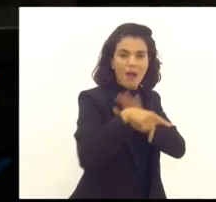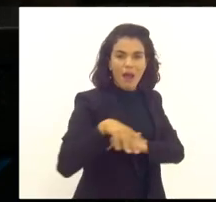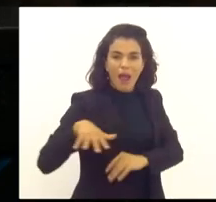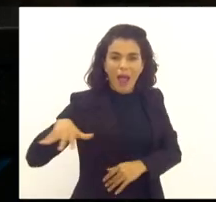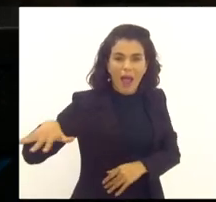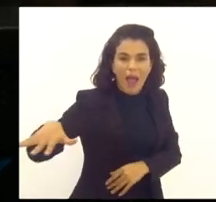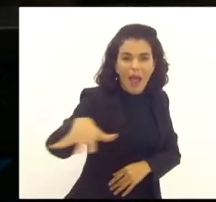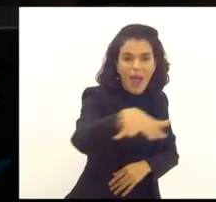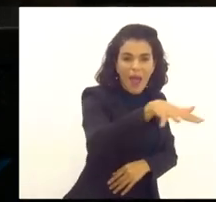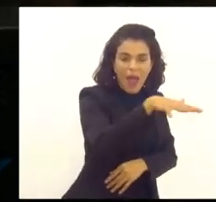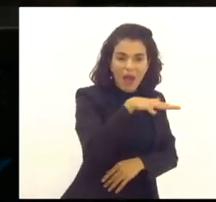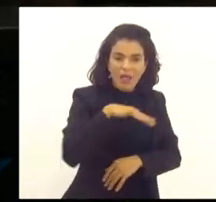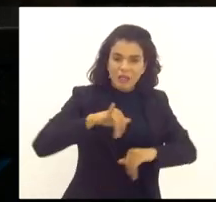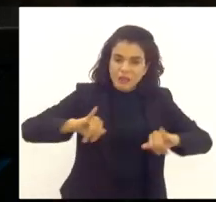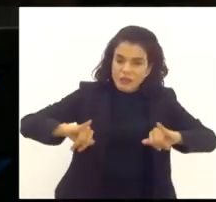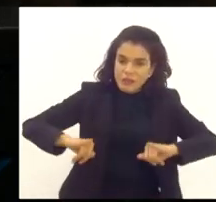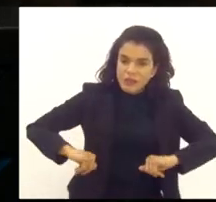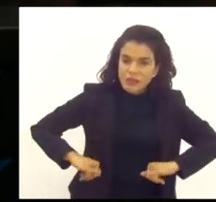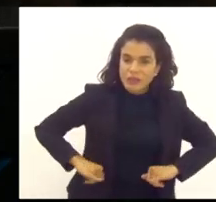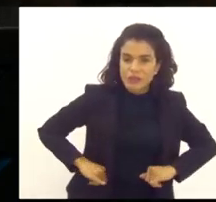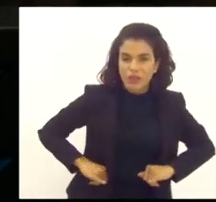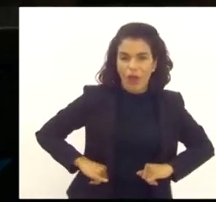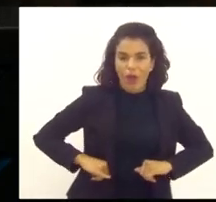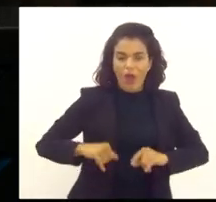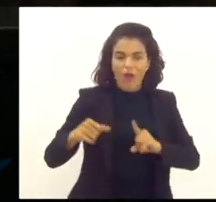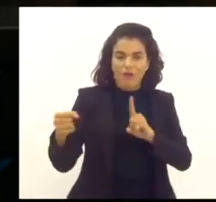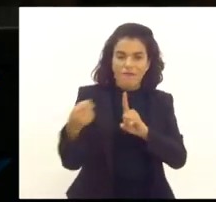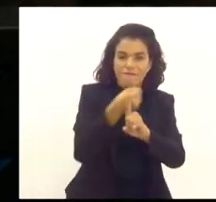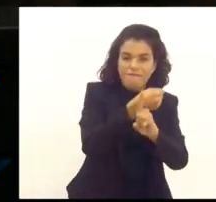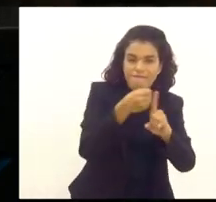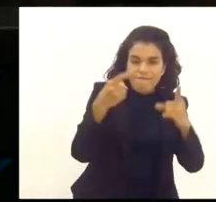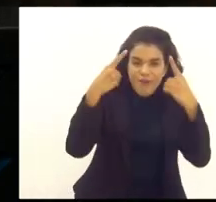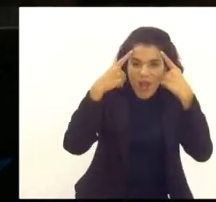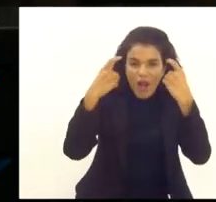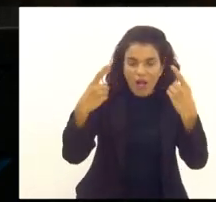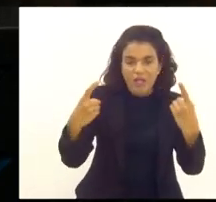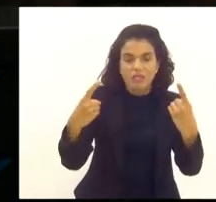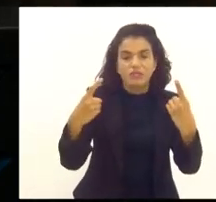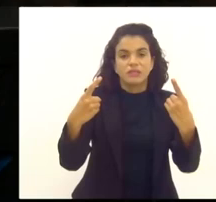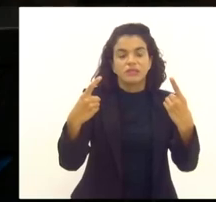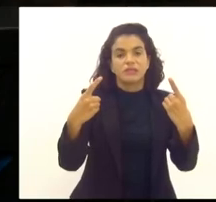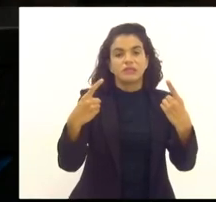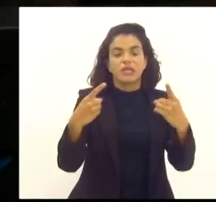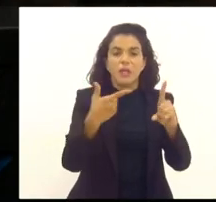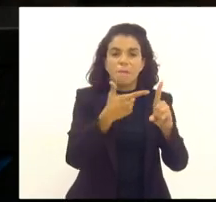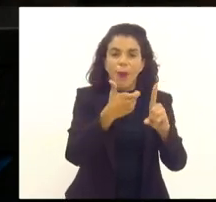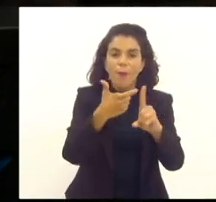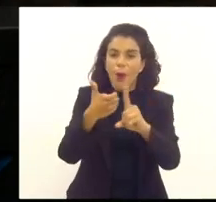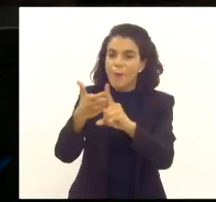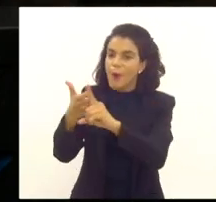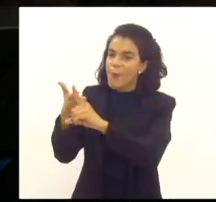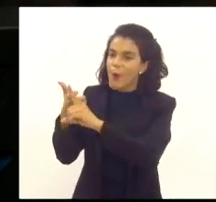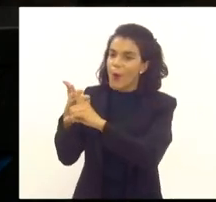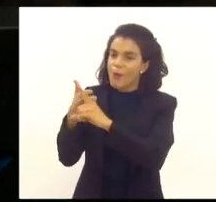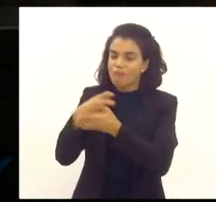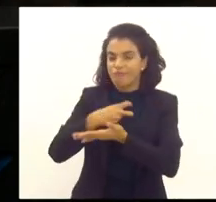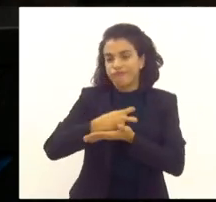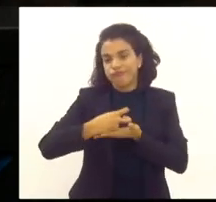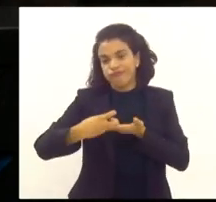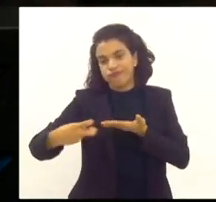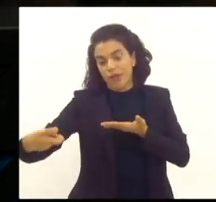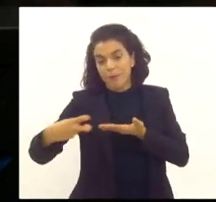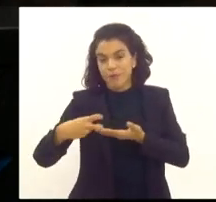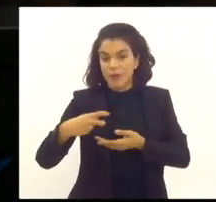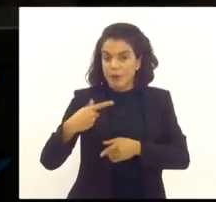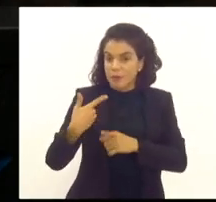seja sofra toda sorte de violência e sejam assassinadas porque a